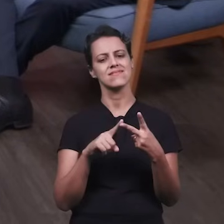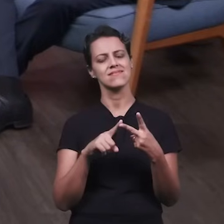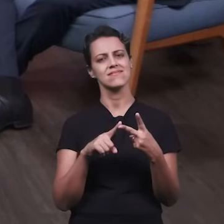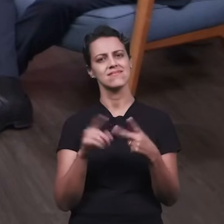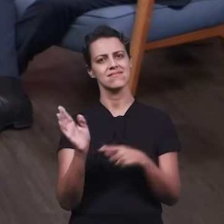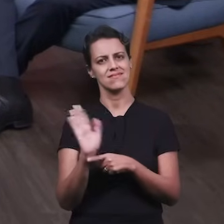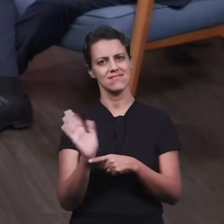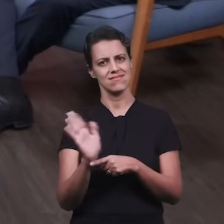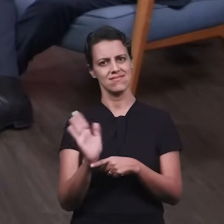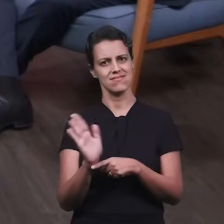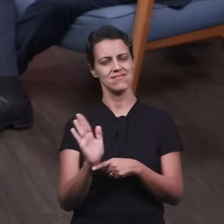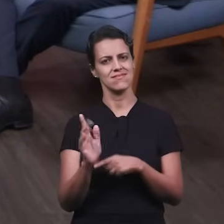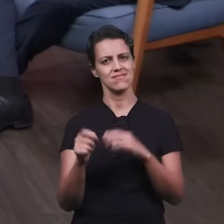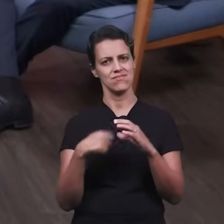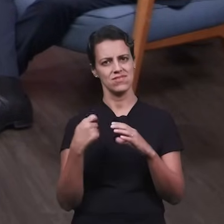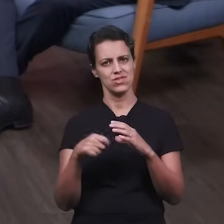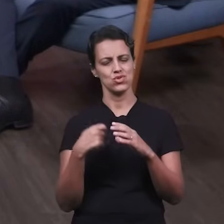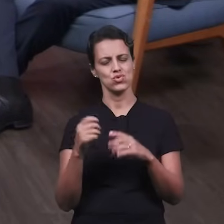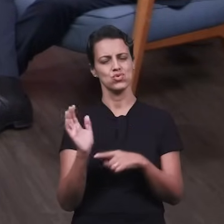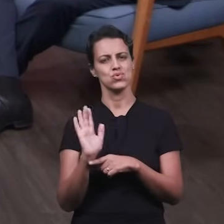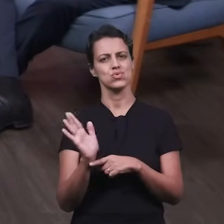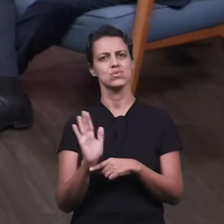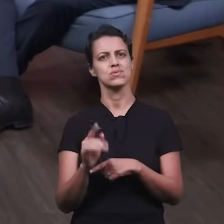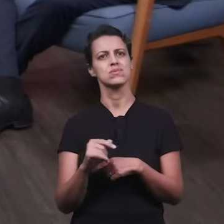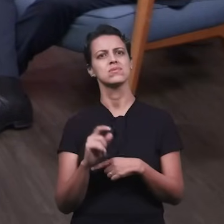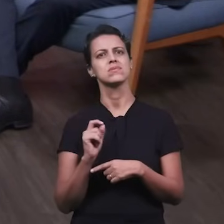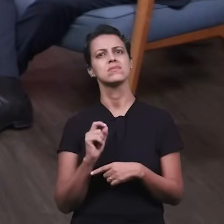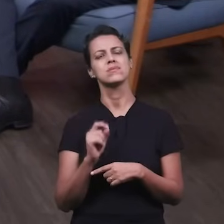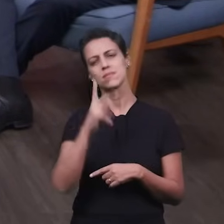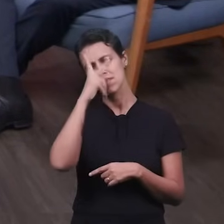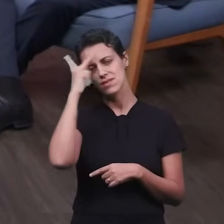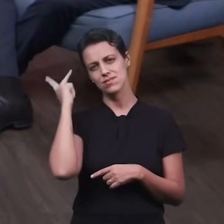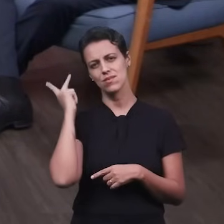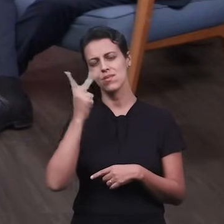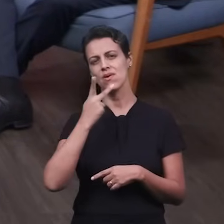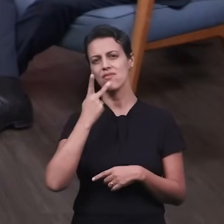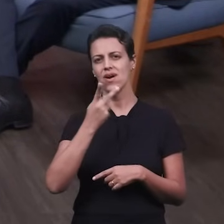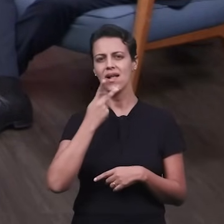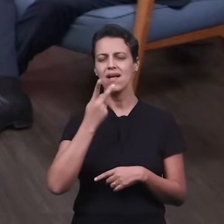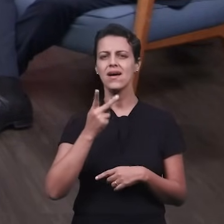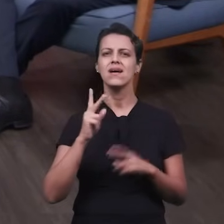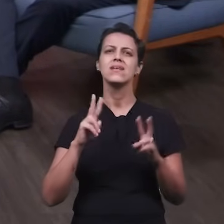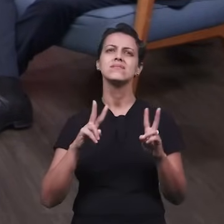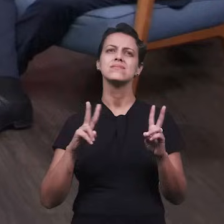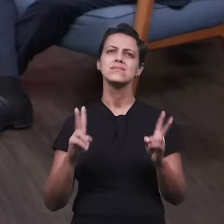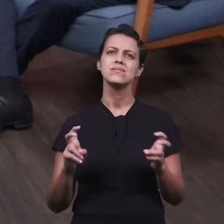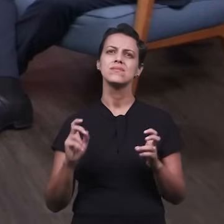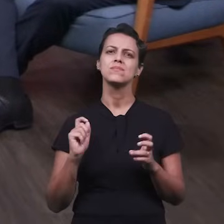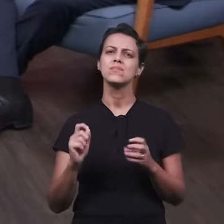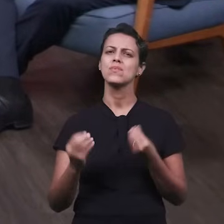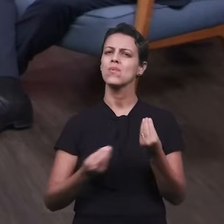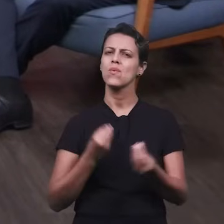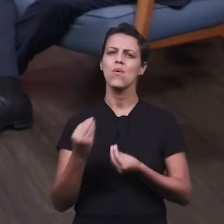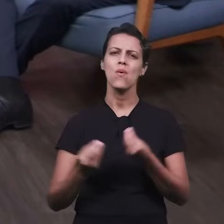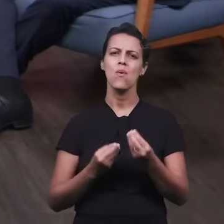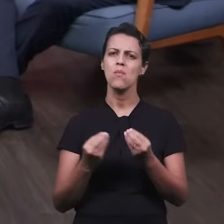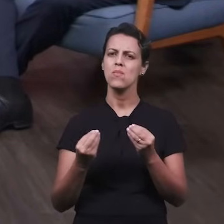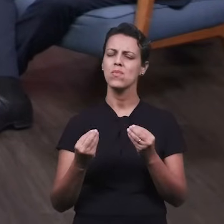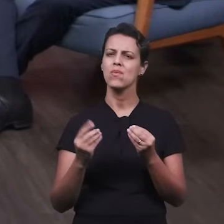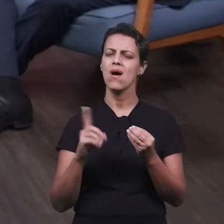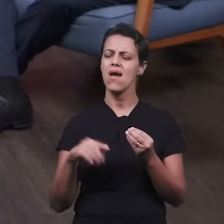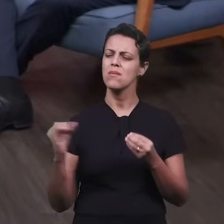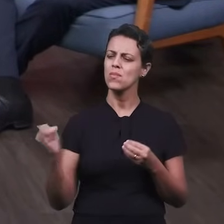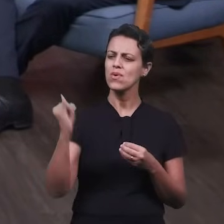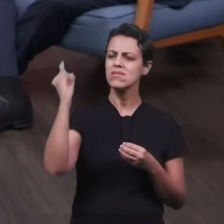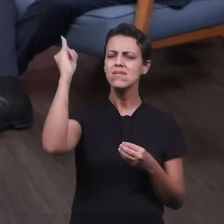sempre faz isso, você sabe. 2 vídeos que vão falar de irmãos nossos que vão falar acerca da importância do programa Anunciando o